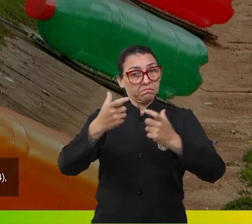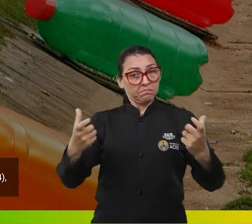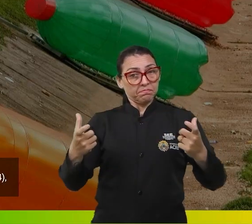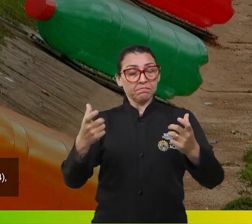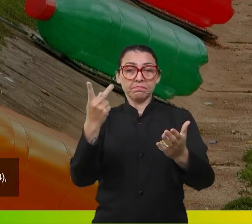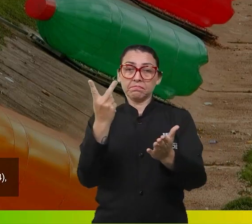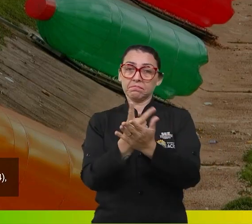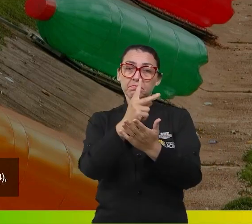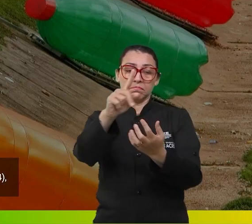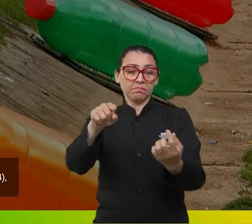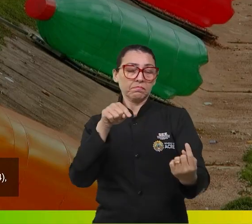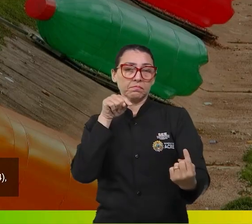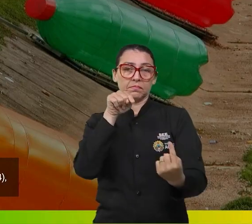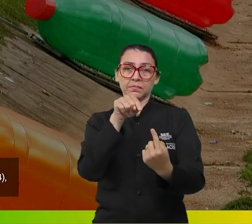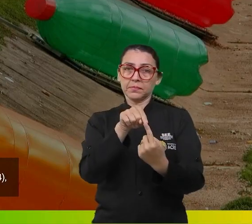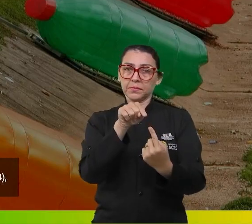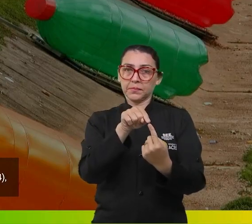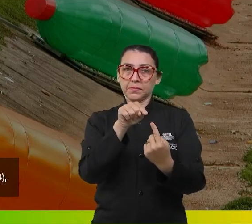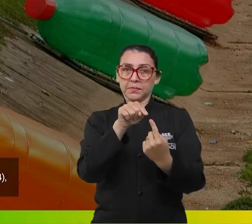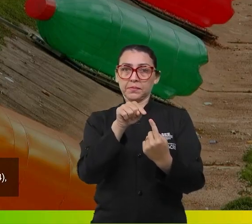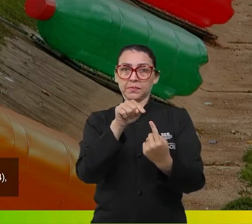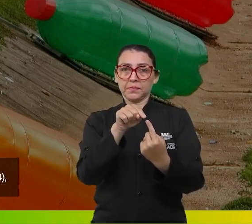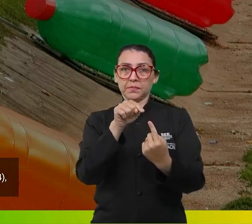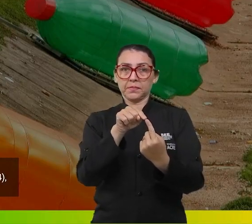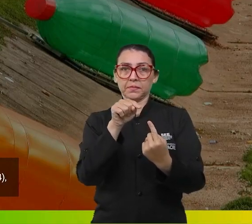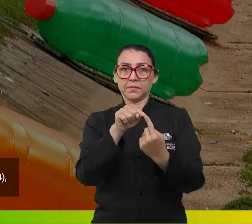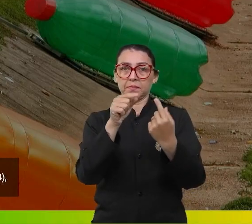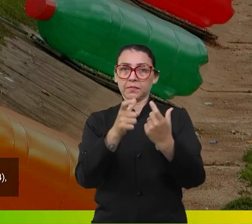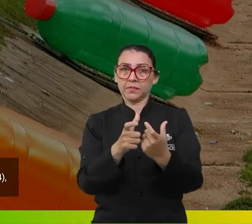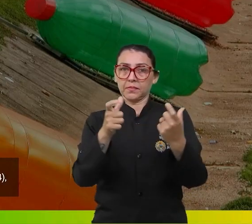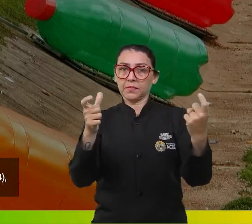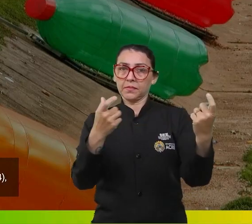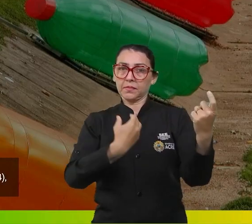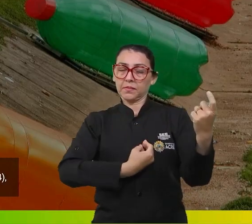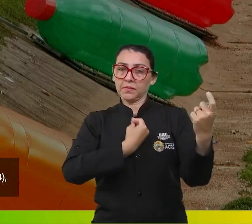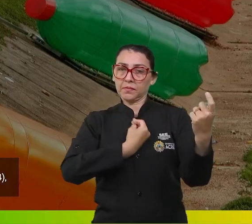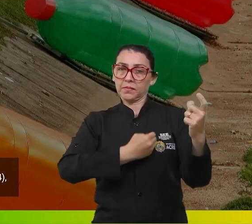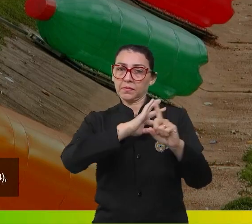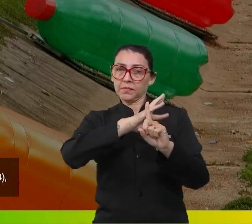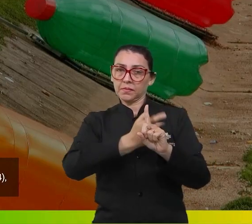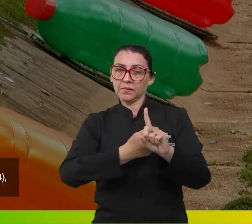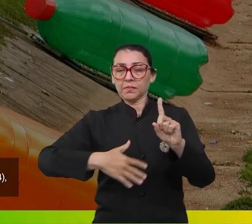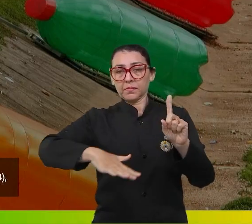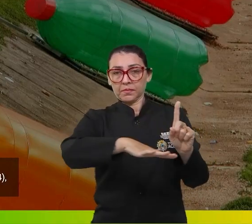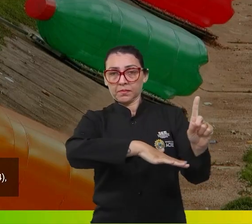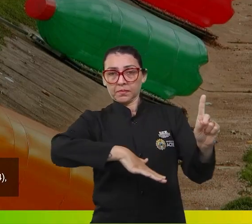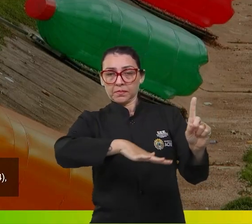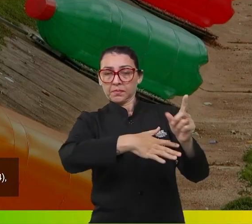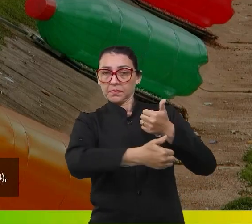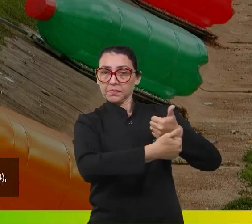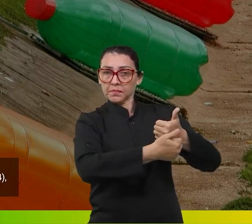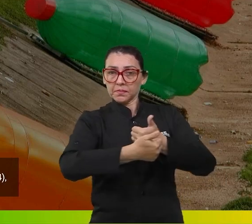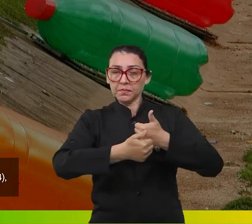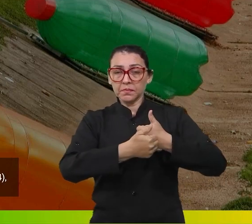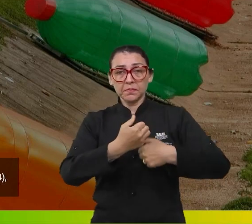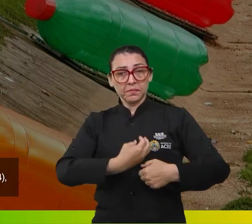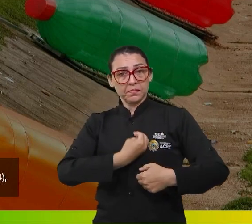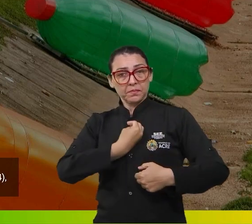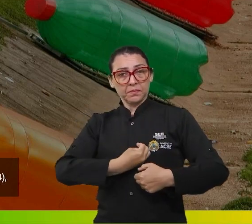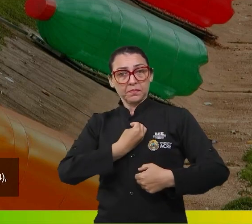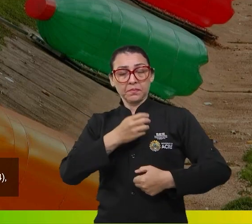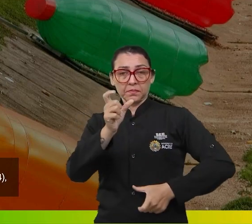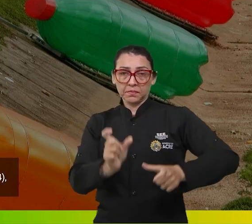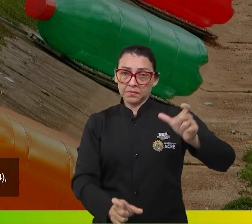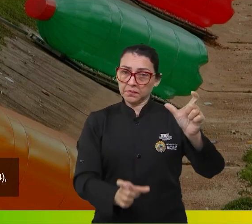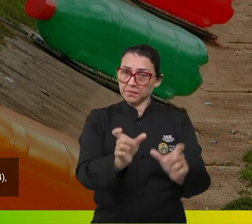que com o objetivo de ampliar a presença da arte na sociedade e aproximar-se da vida das